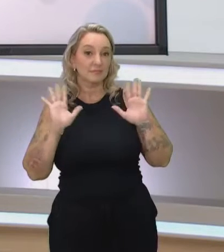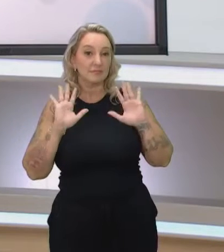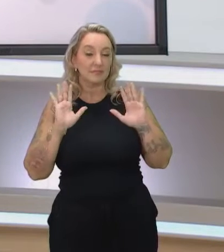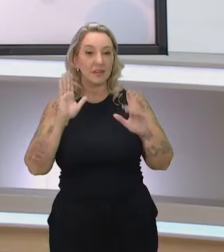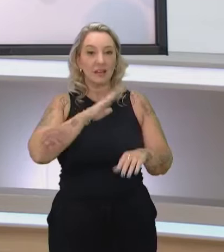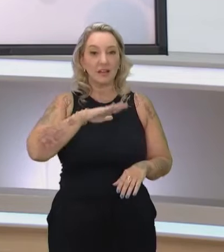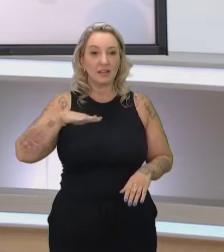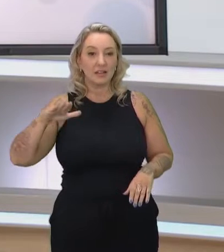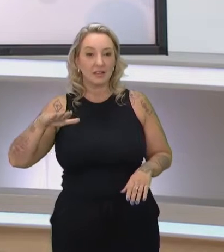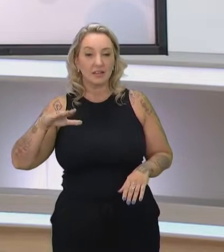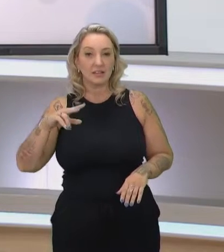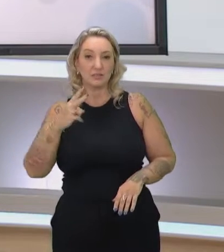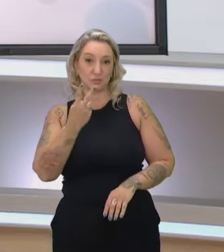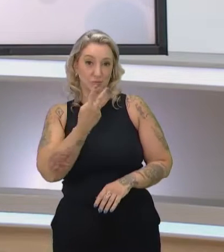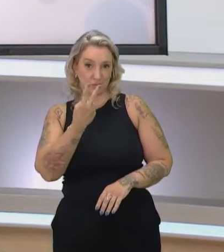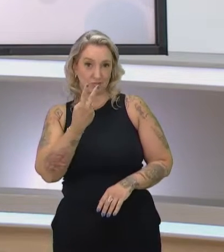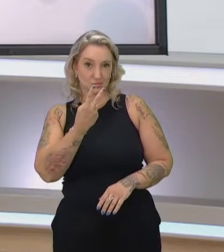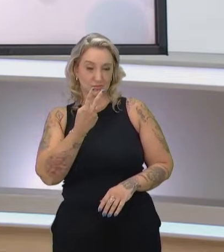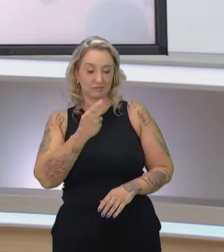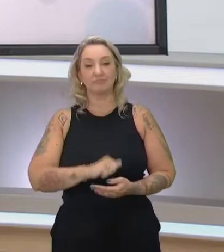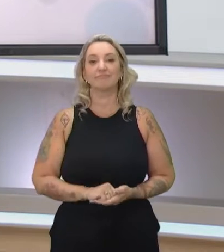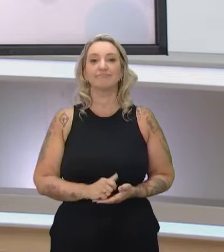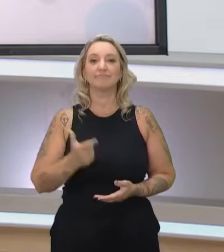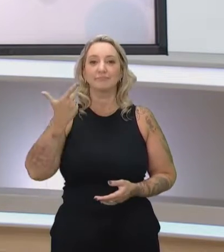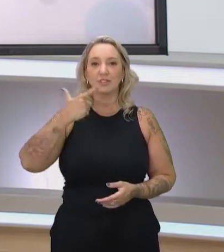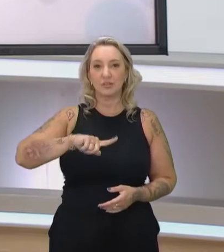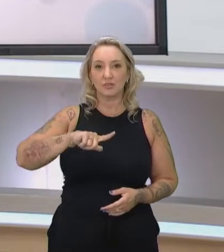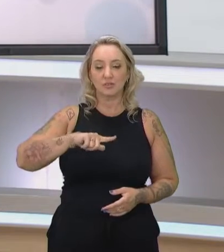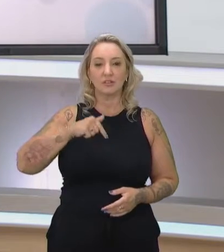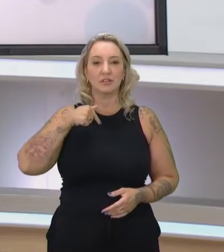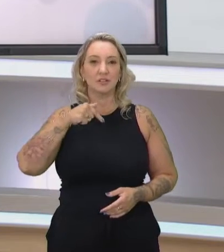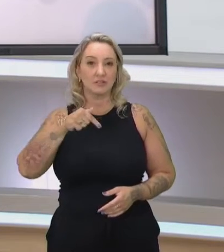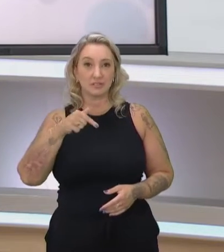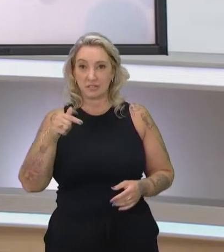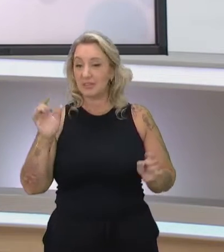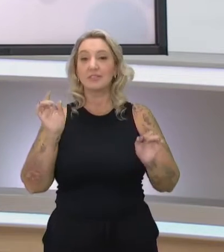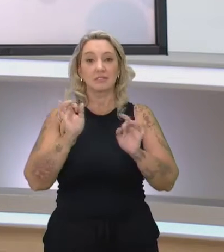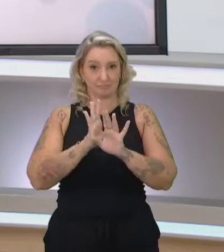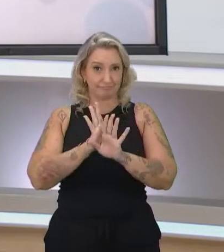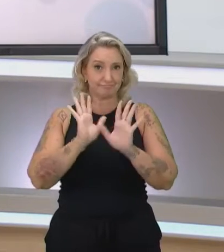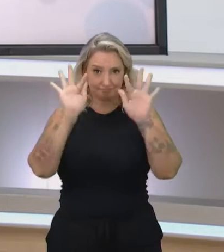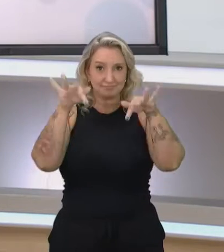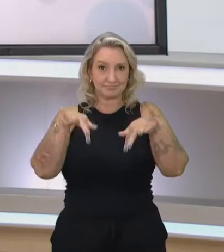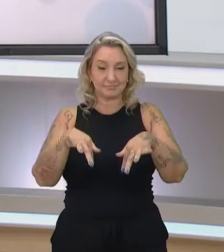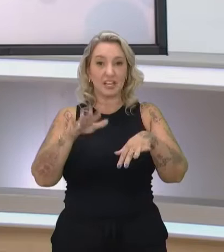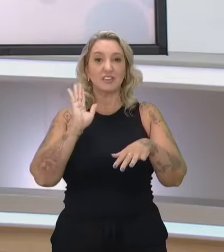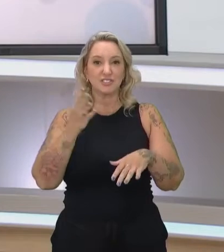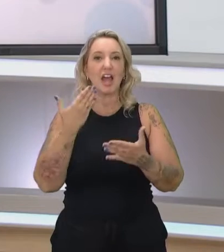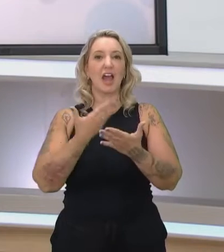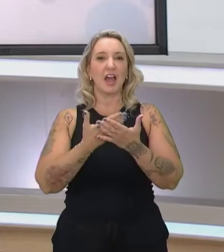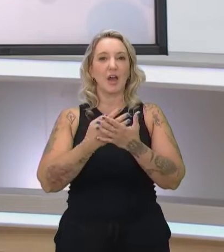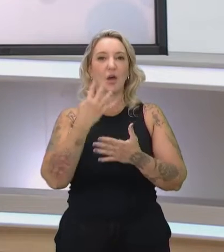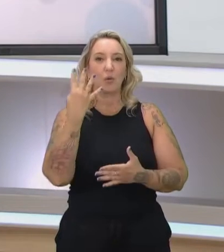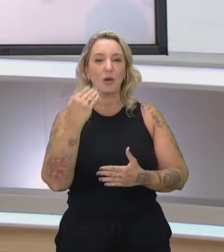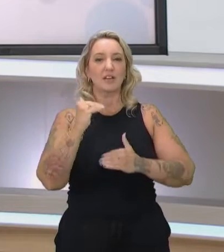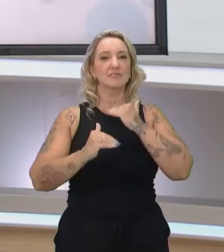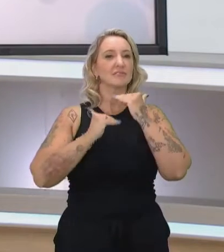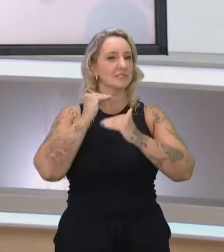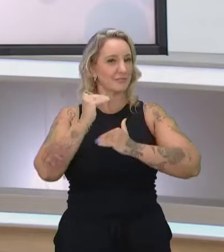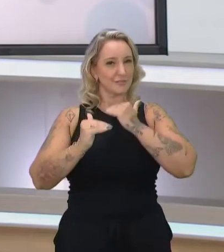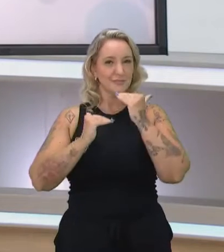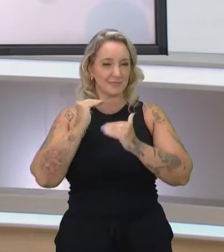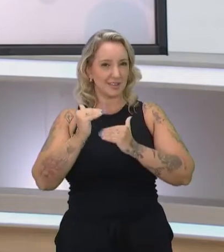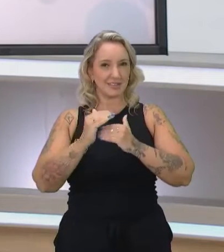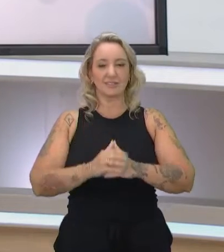Ah, estudantes da segunda série, mais uma semana aí que termina, né? A gente já fez 4 aulas do